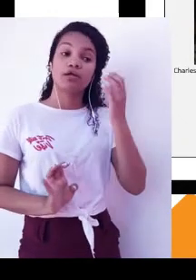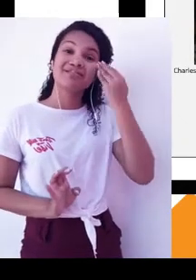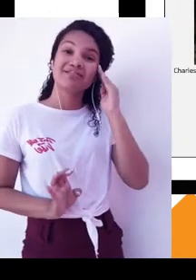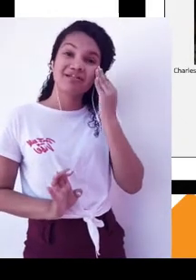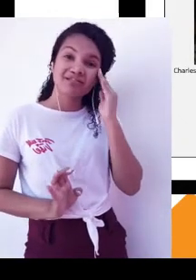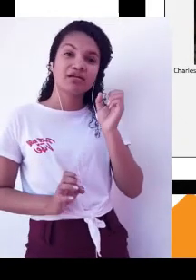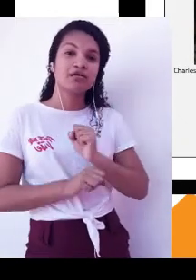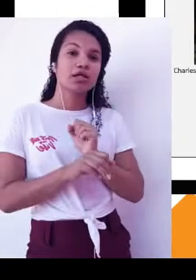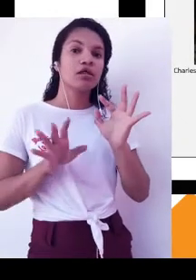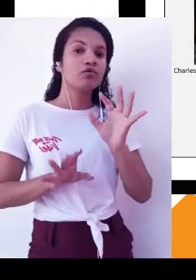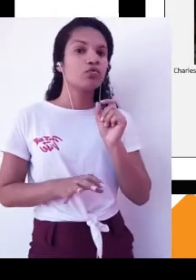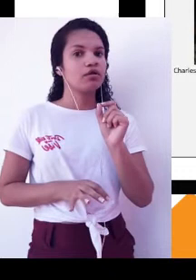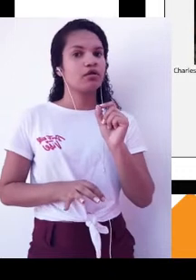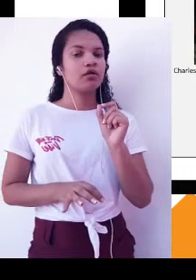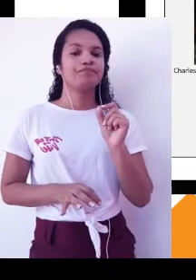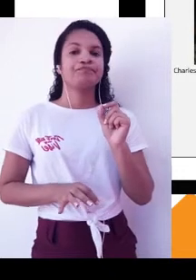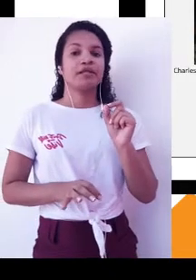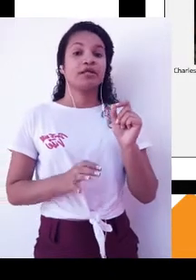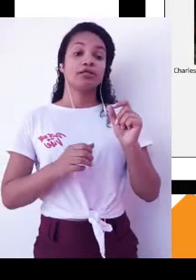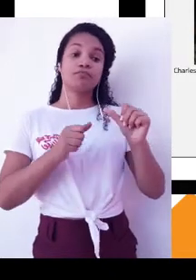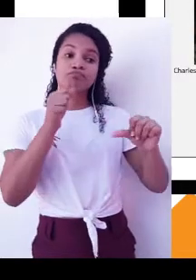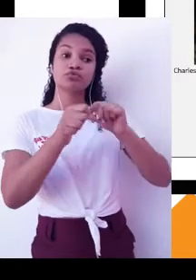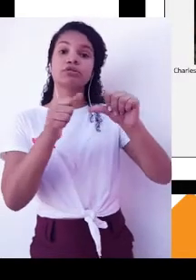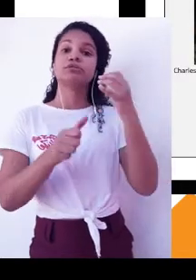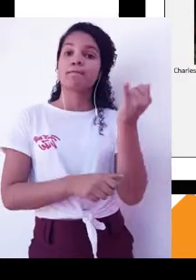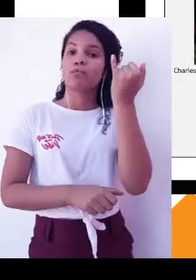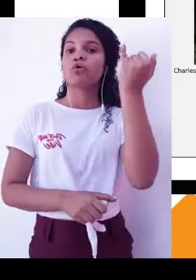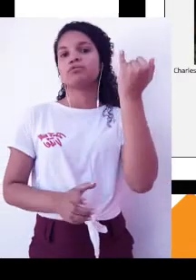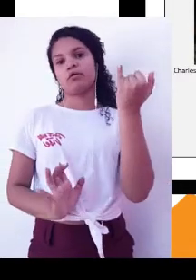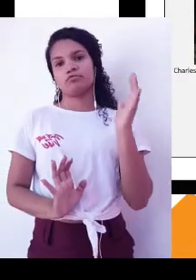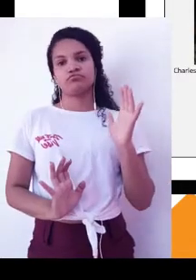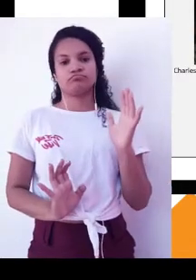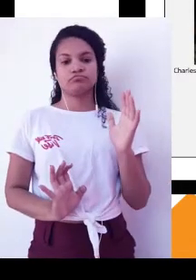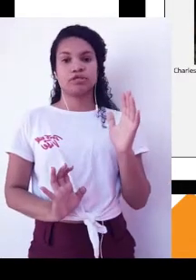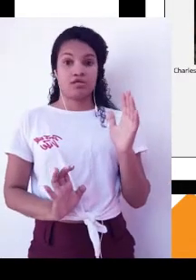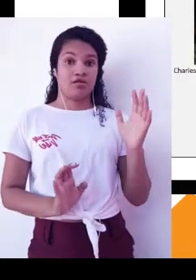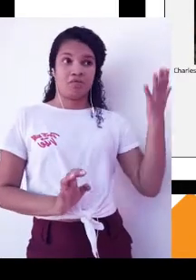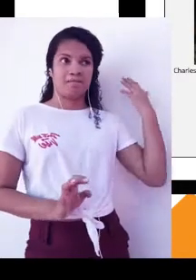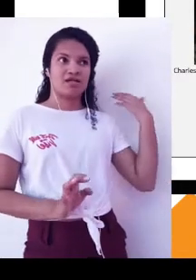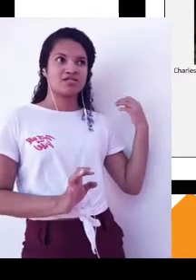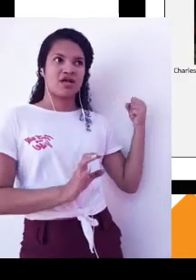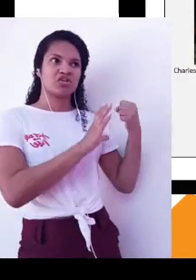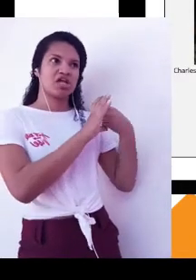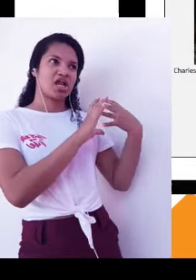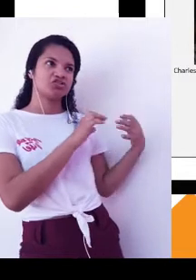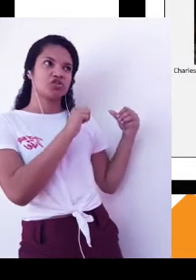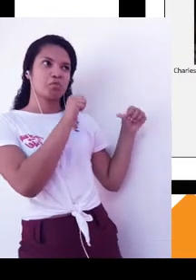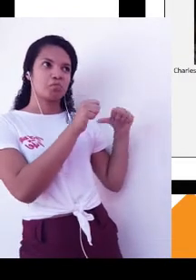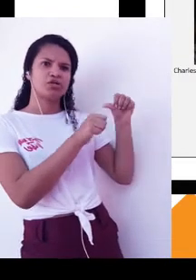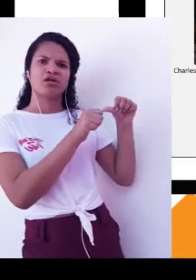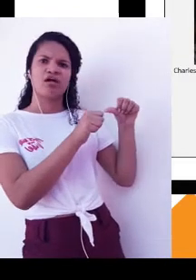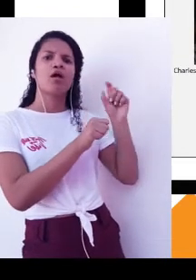entender que as variações são importantes para a evolução. As variações até então eram